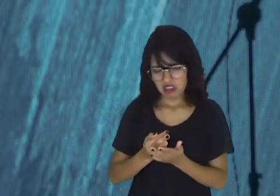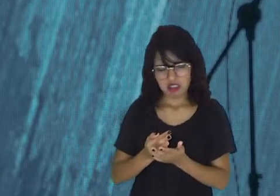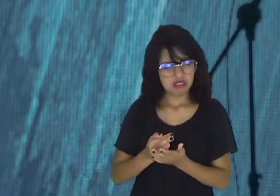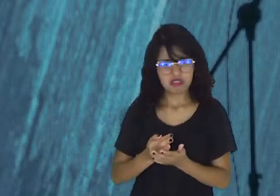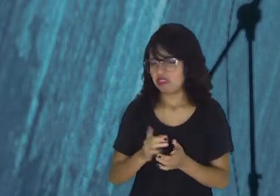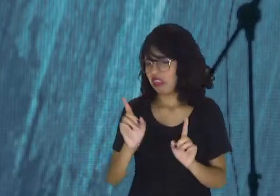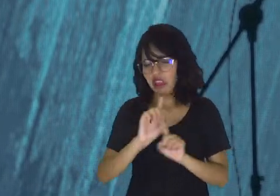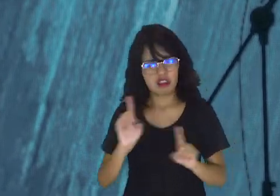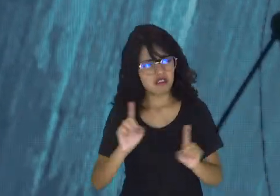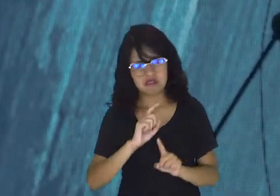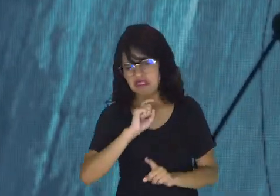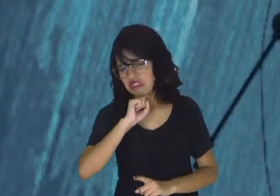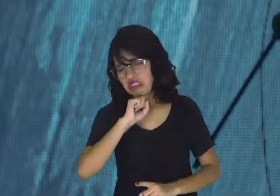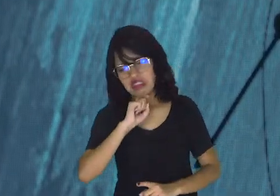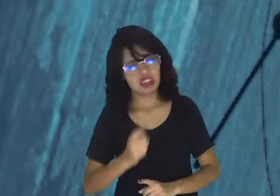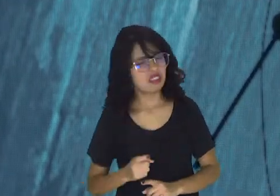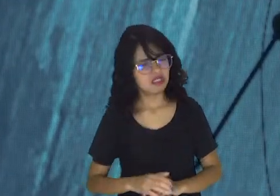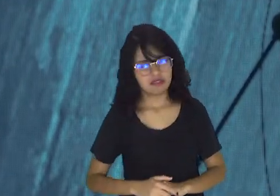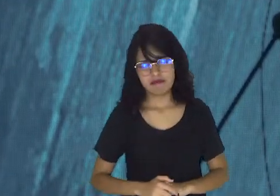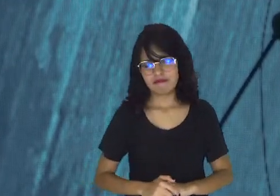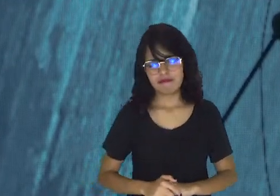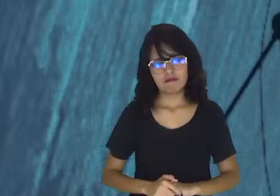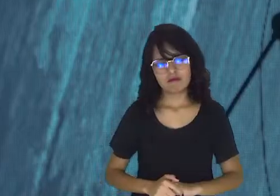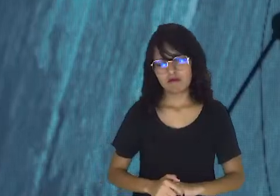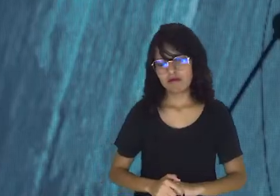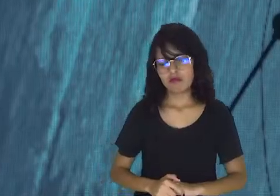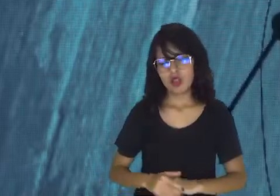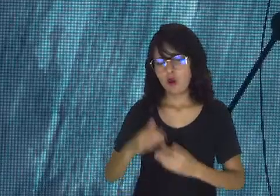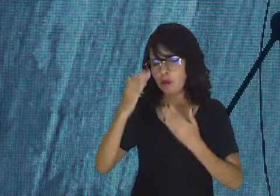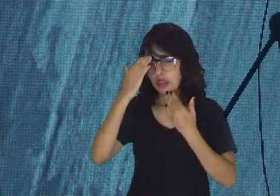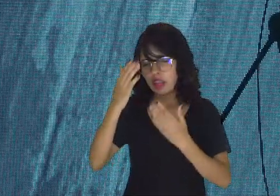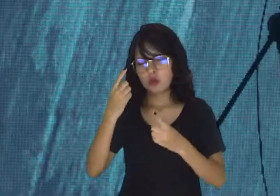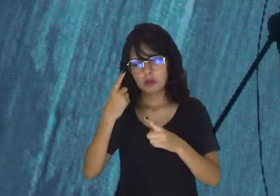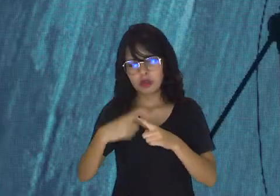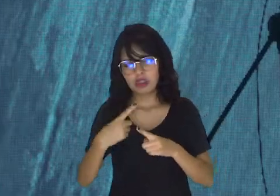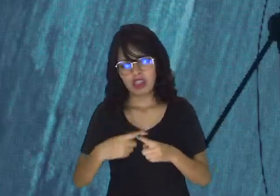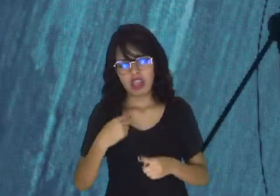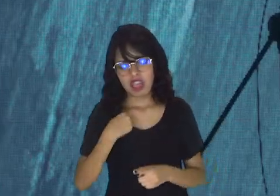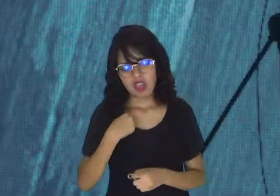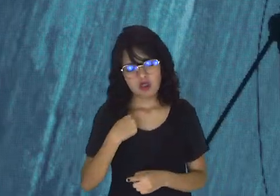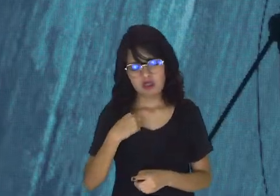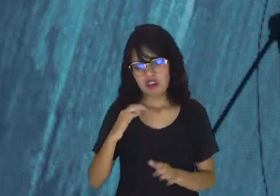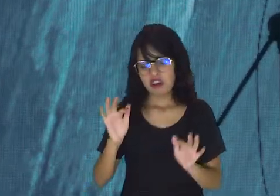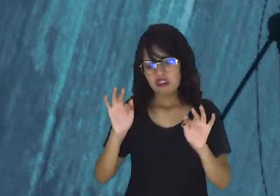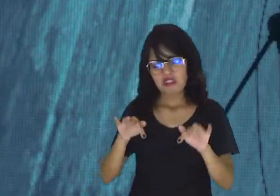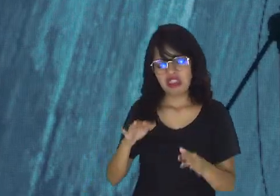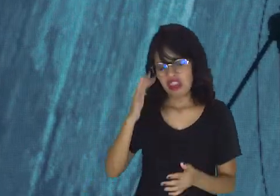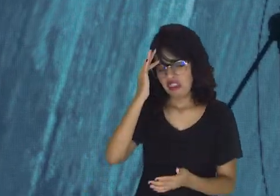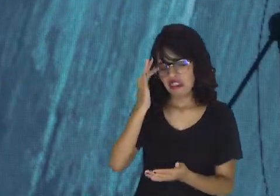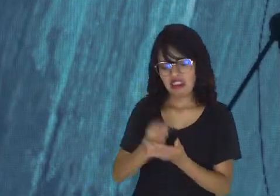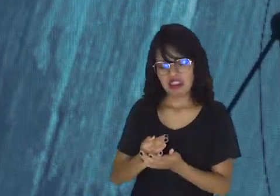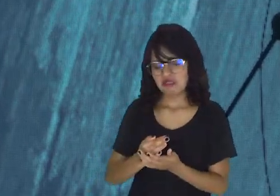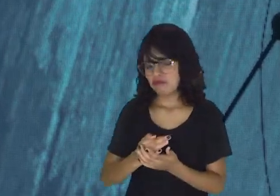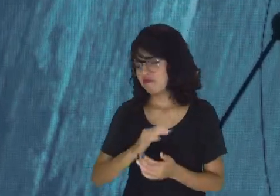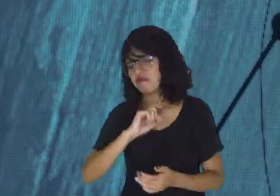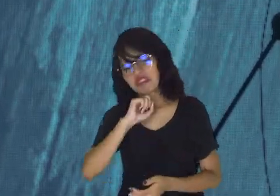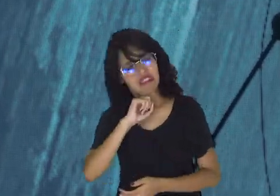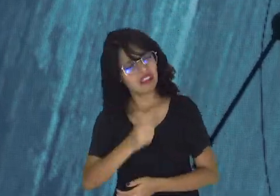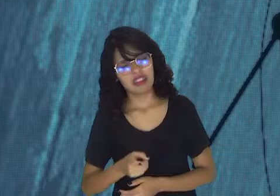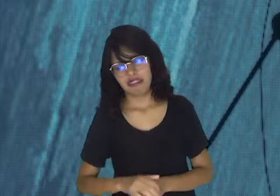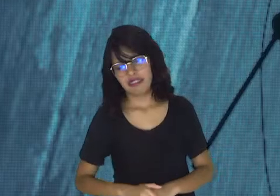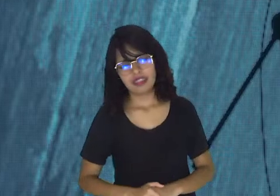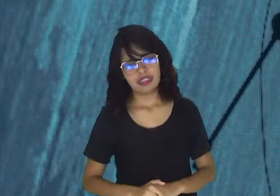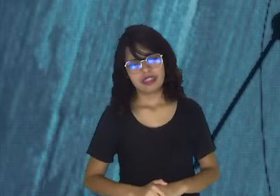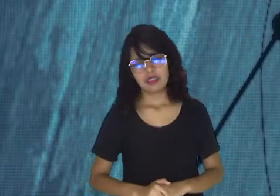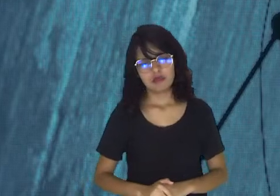Obrigado porque eu não sou o consumador da fé de ninguém. E obrigado porque, por